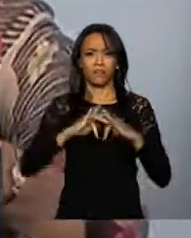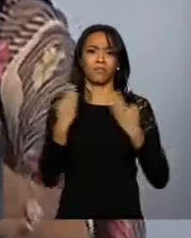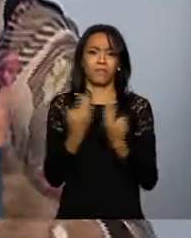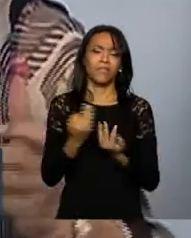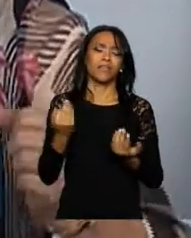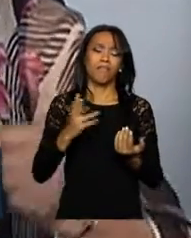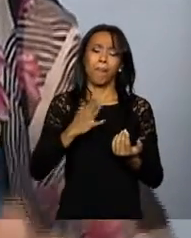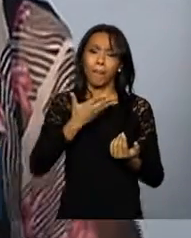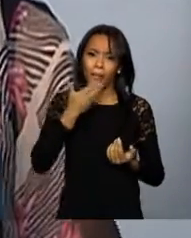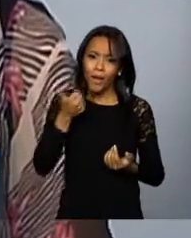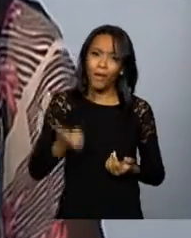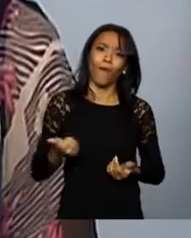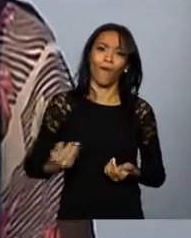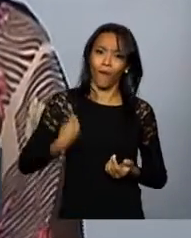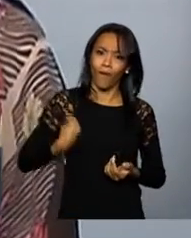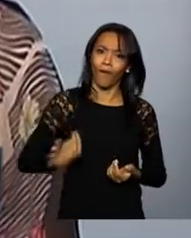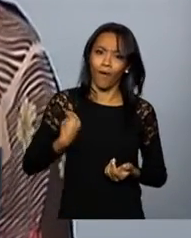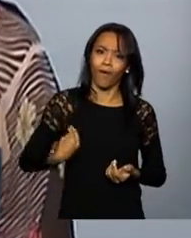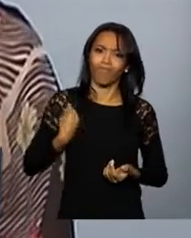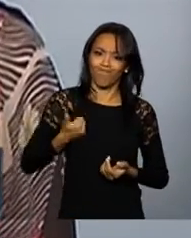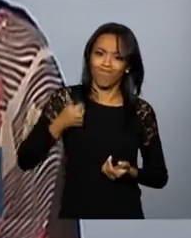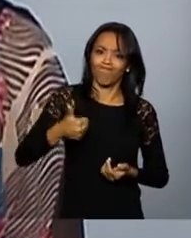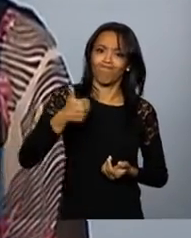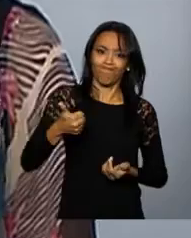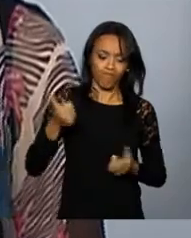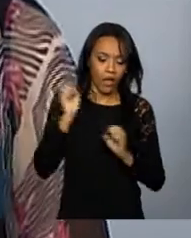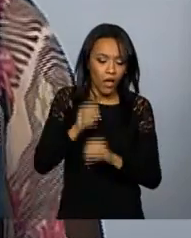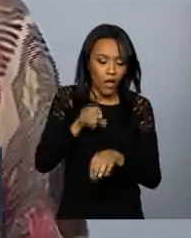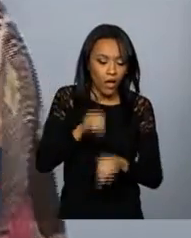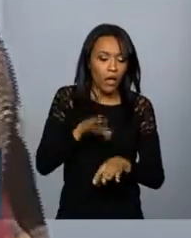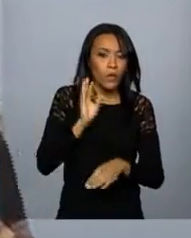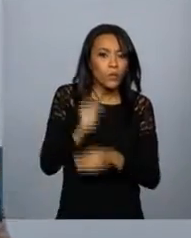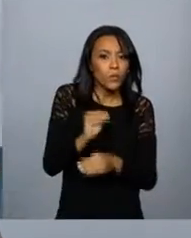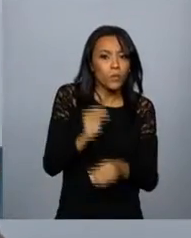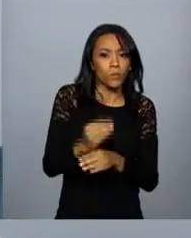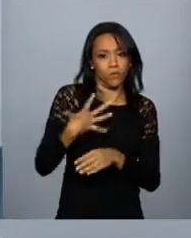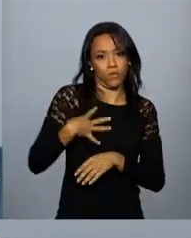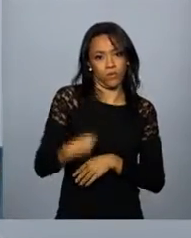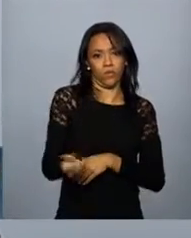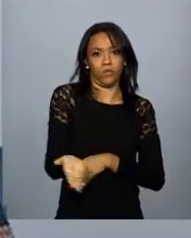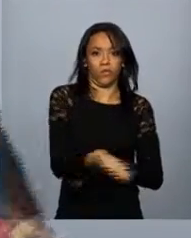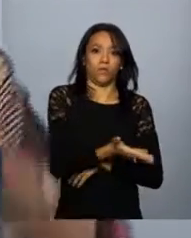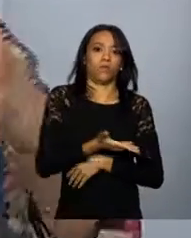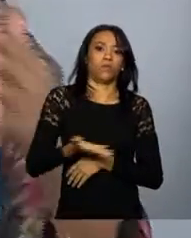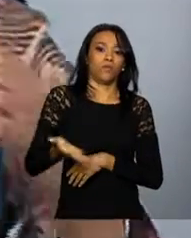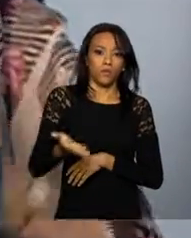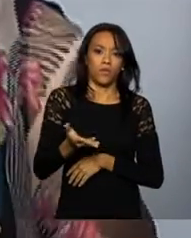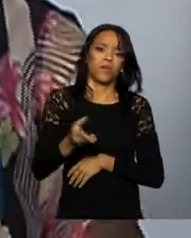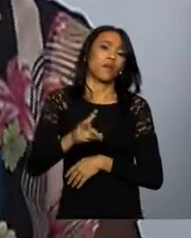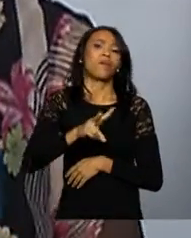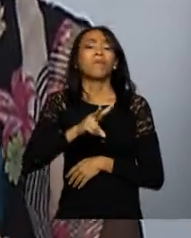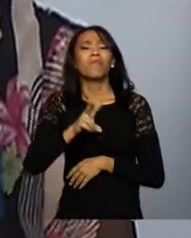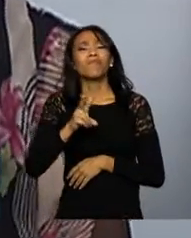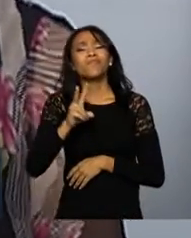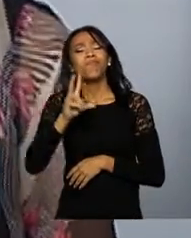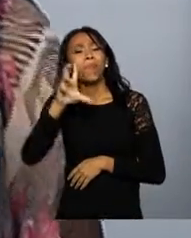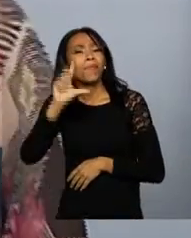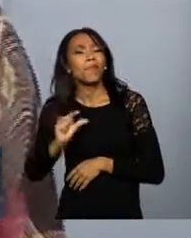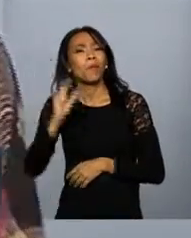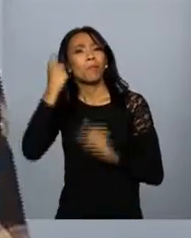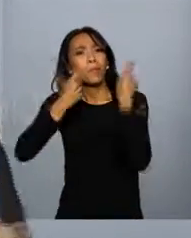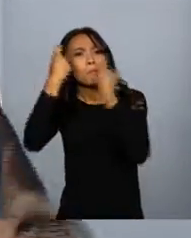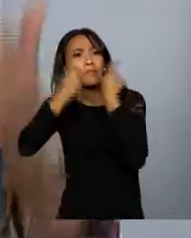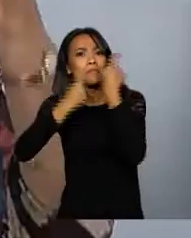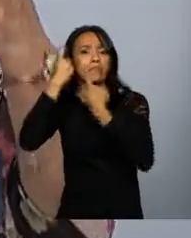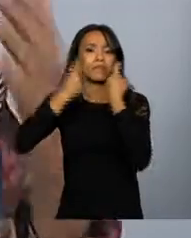ter melhores condições para educar seus filhos. Vão precisar de menos preocupação,